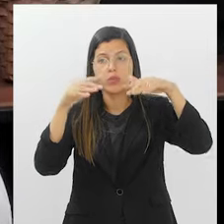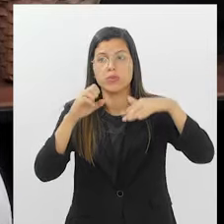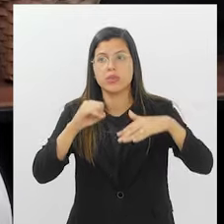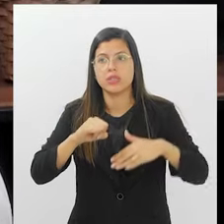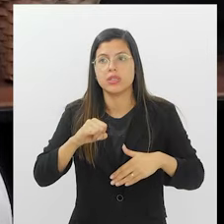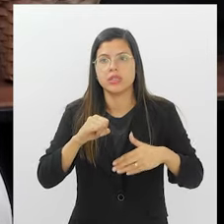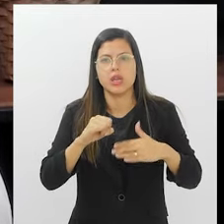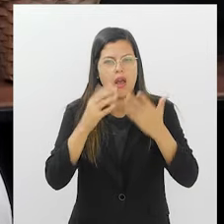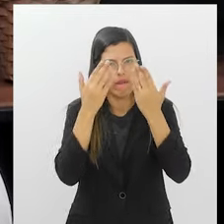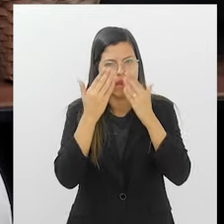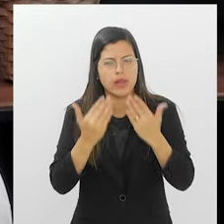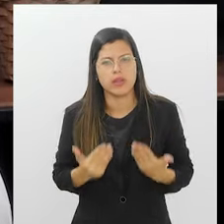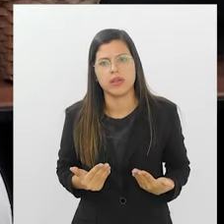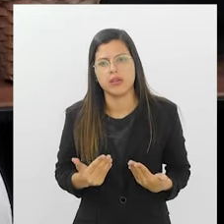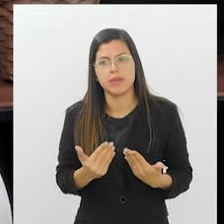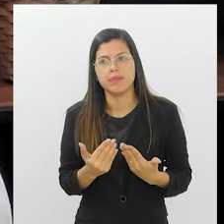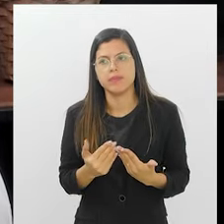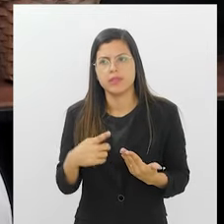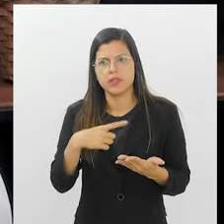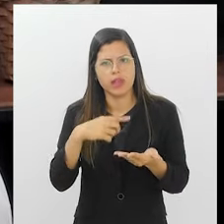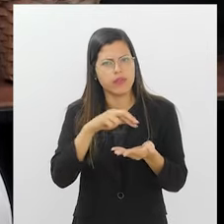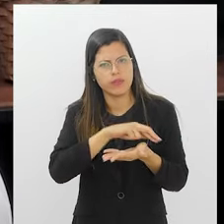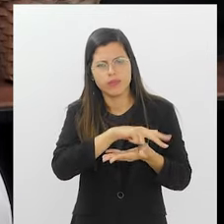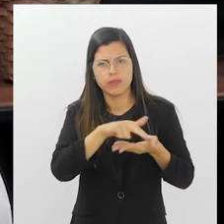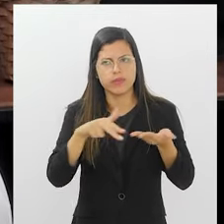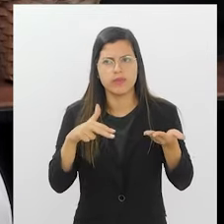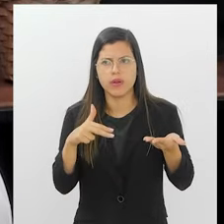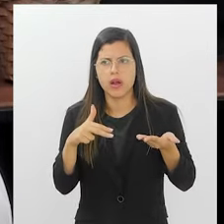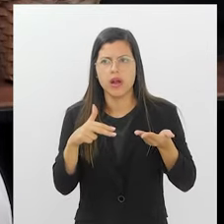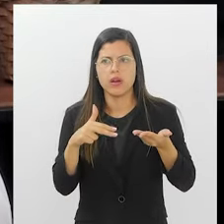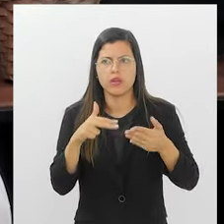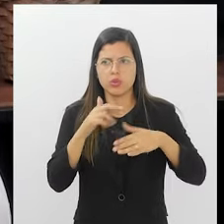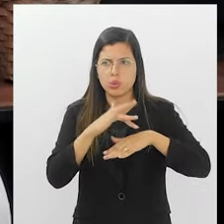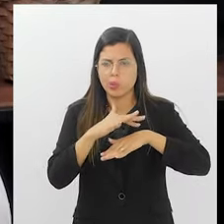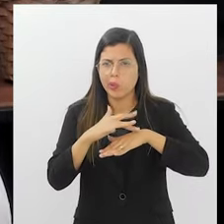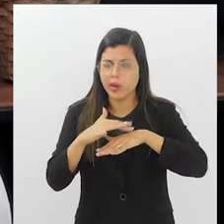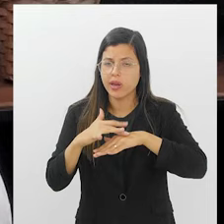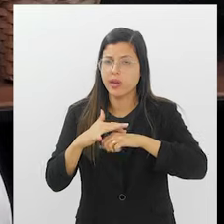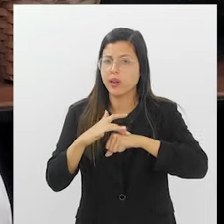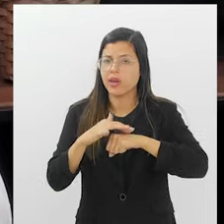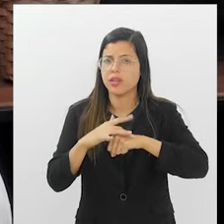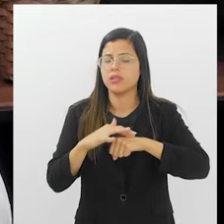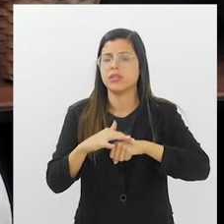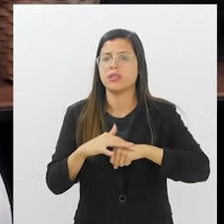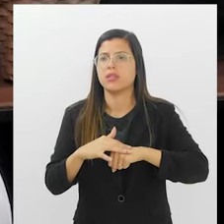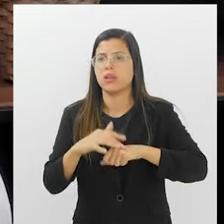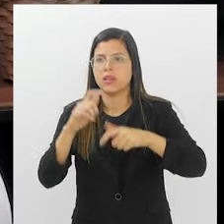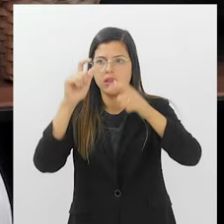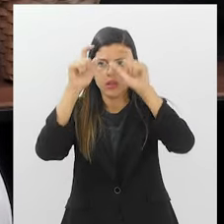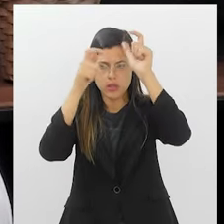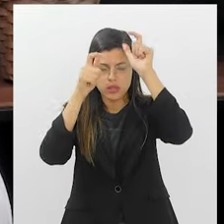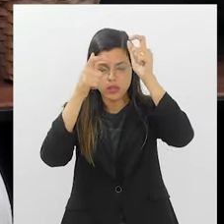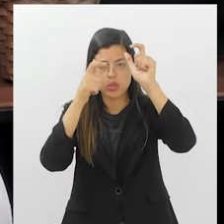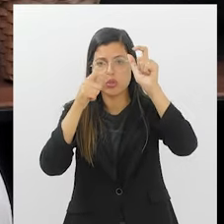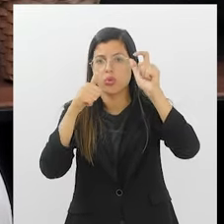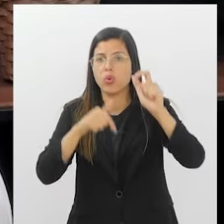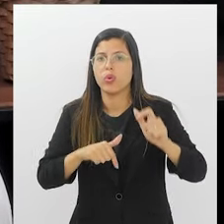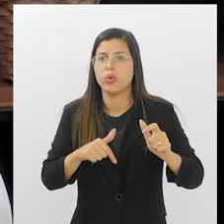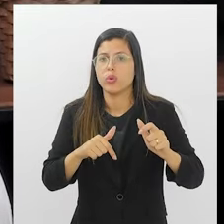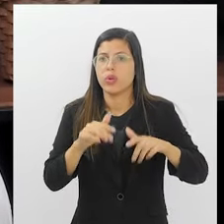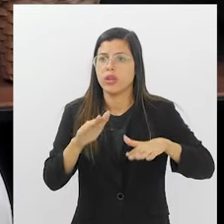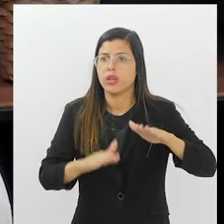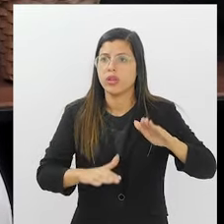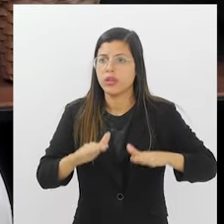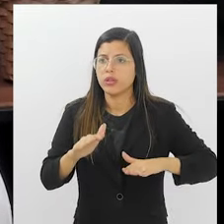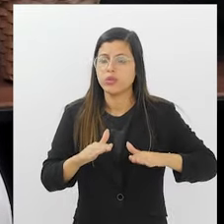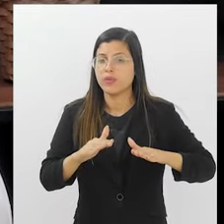né, fazer um balanço, a várias doenças, vários transtornos, vários distúrbios